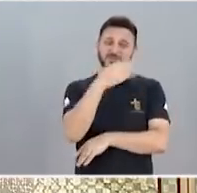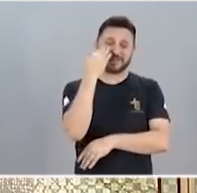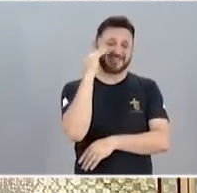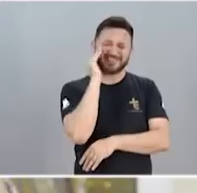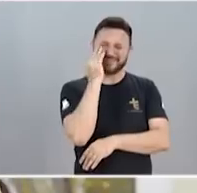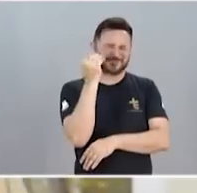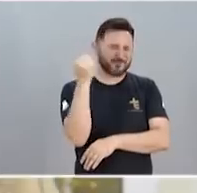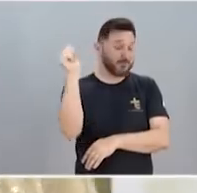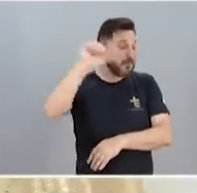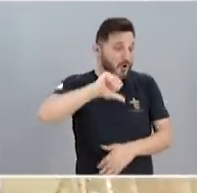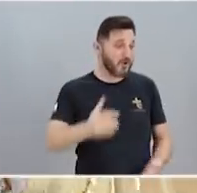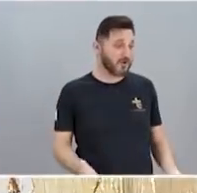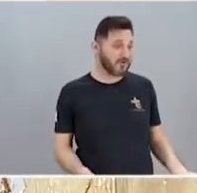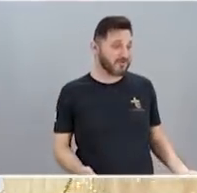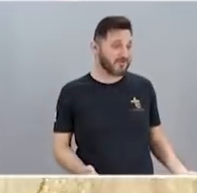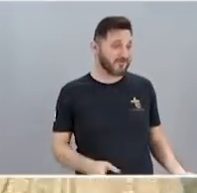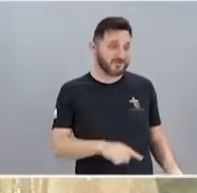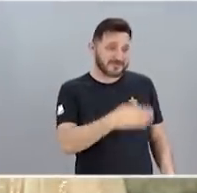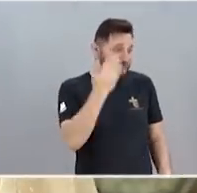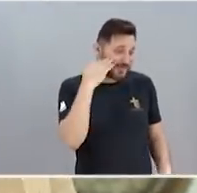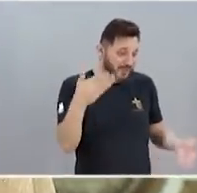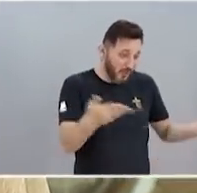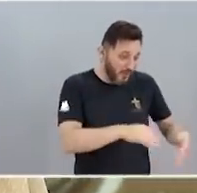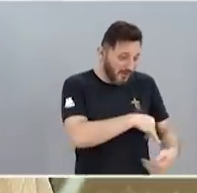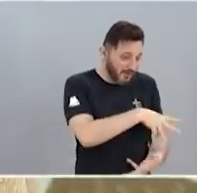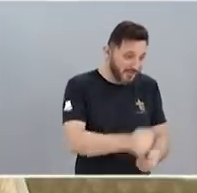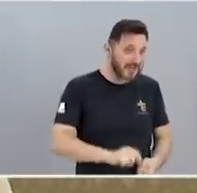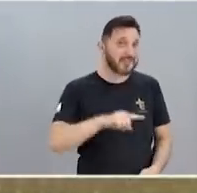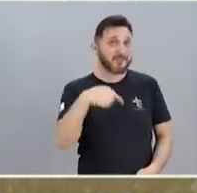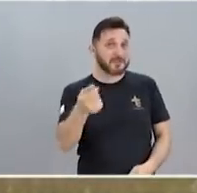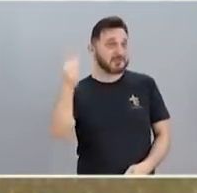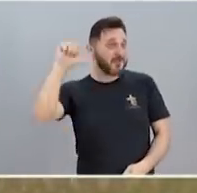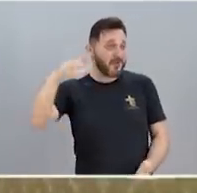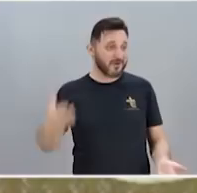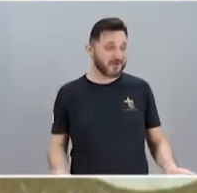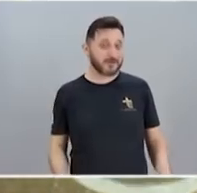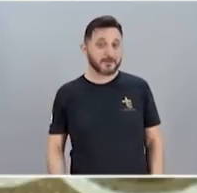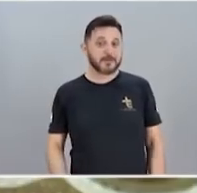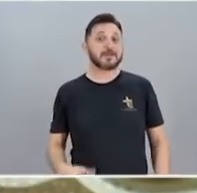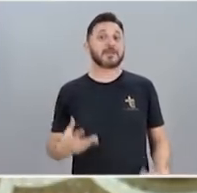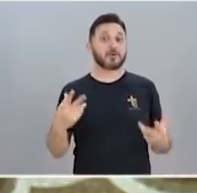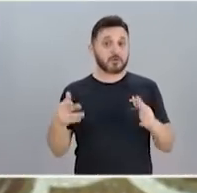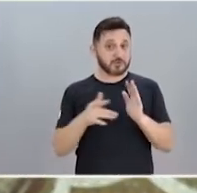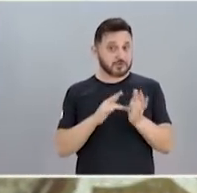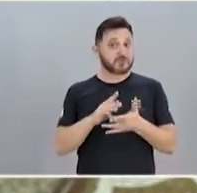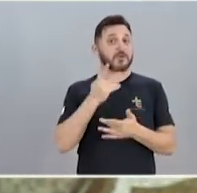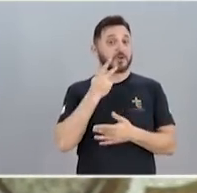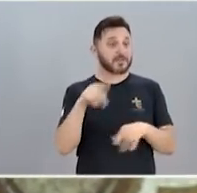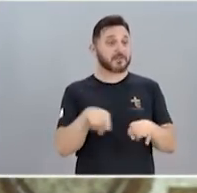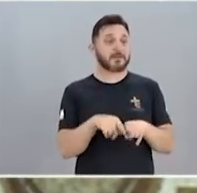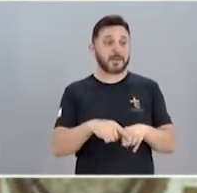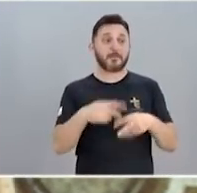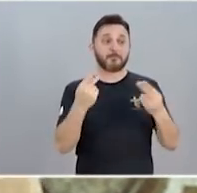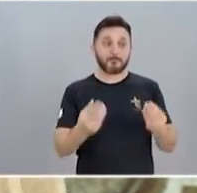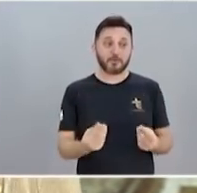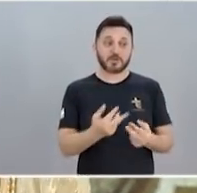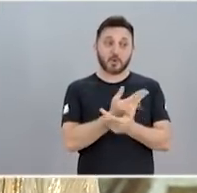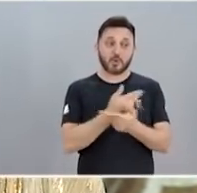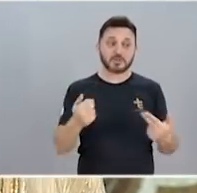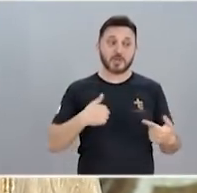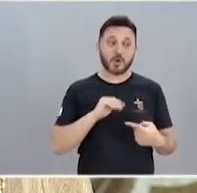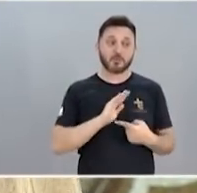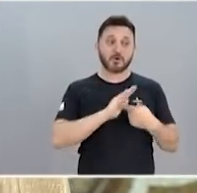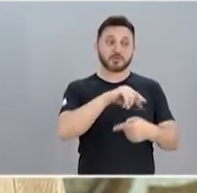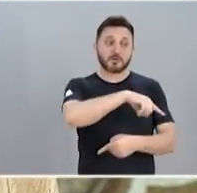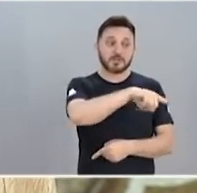Em outro momento ele disse aos apóstolos: há muitas coisas que vos devo revelar, mas não